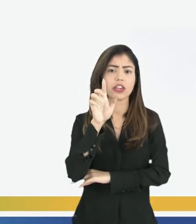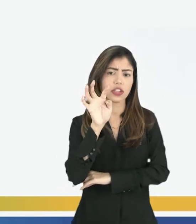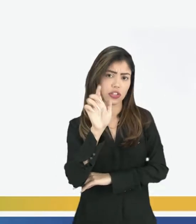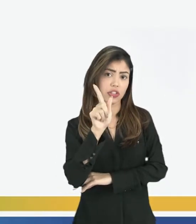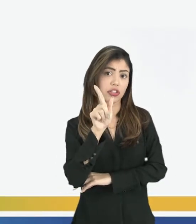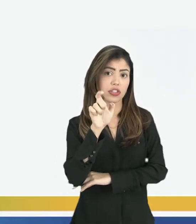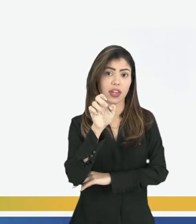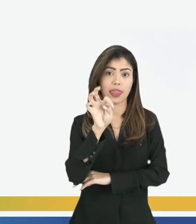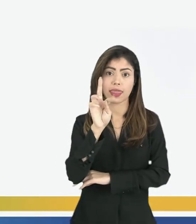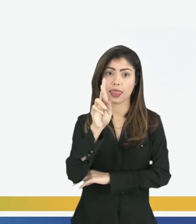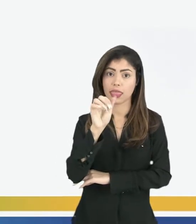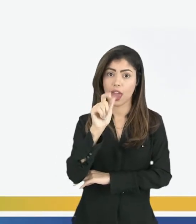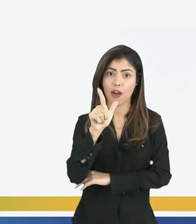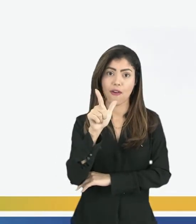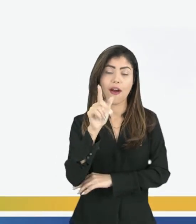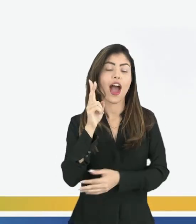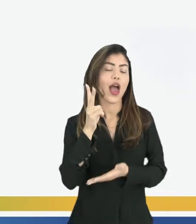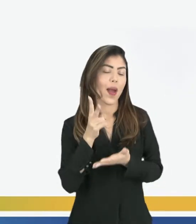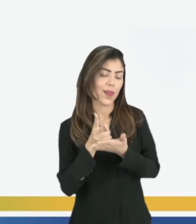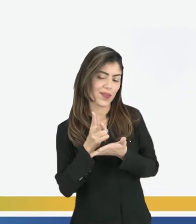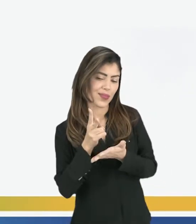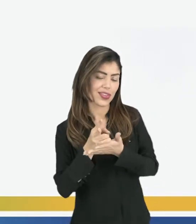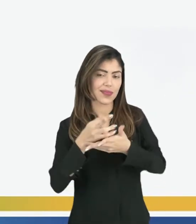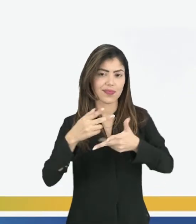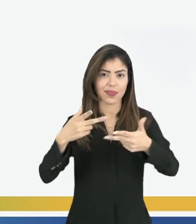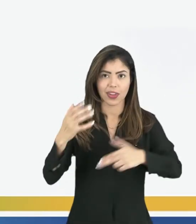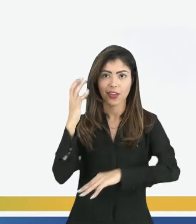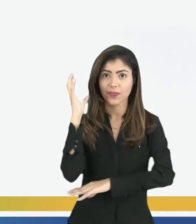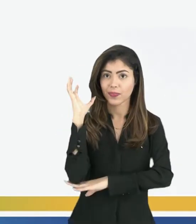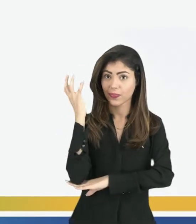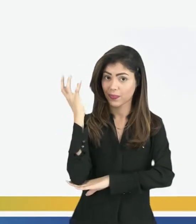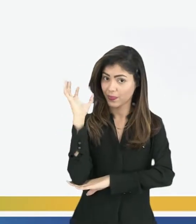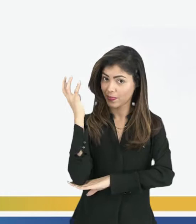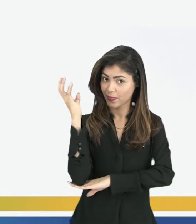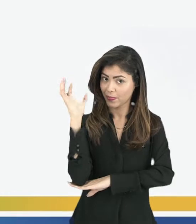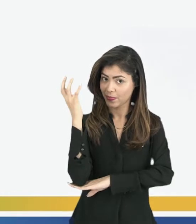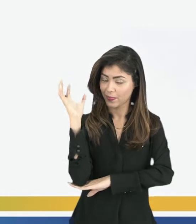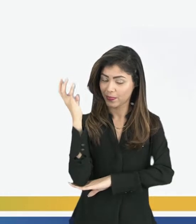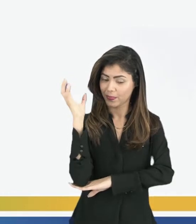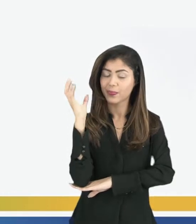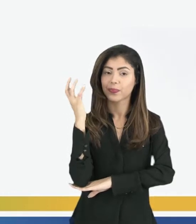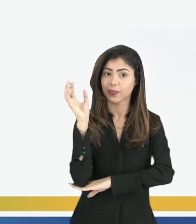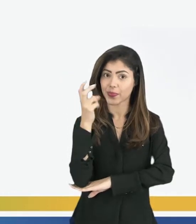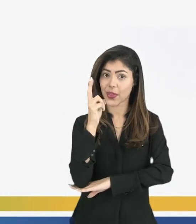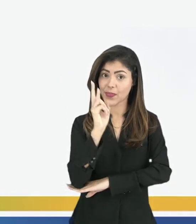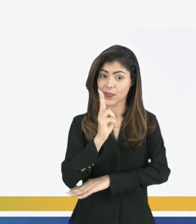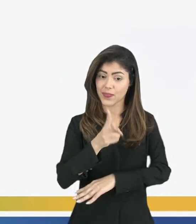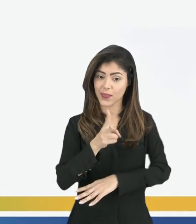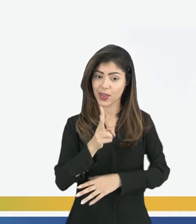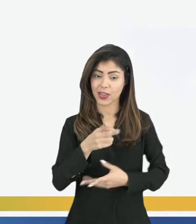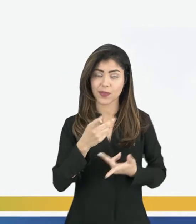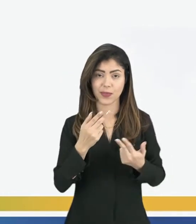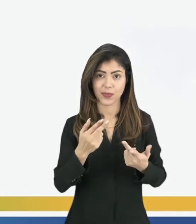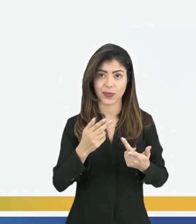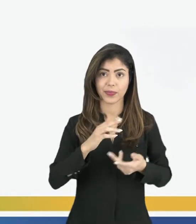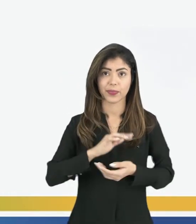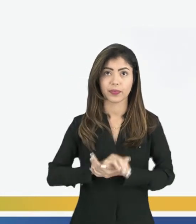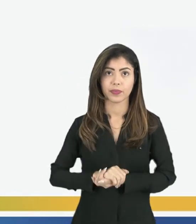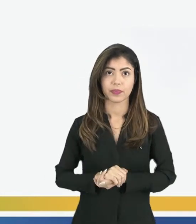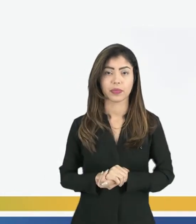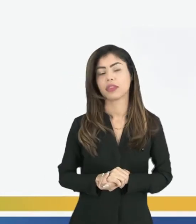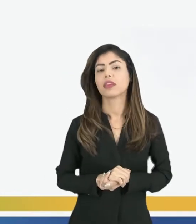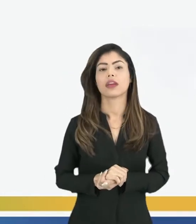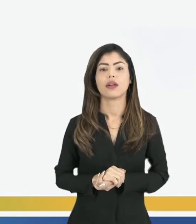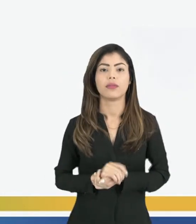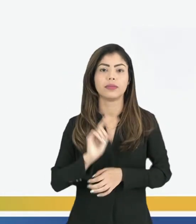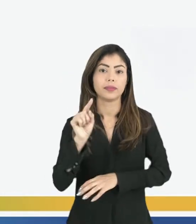planta, é a mesma coisa. As plantas são vegetais e os vegetais são as plantas.